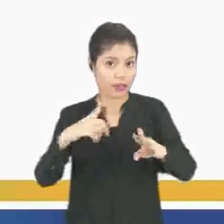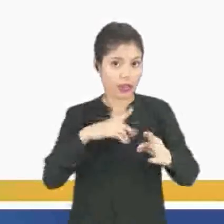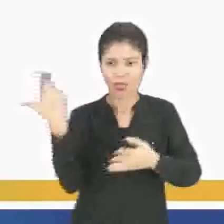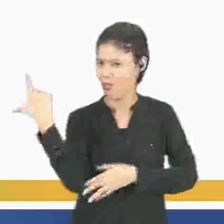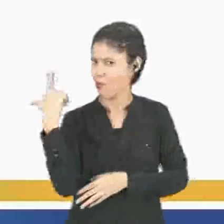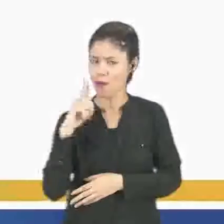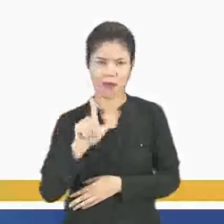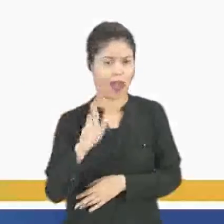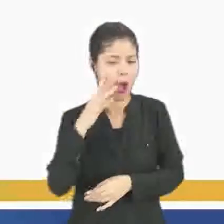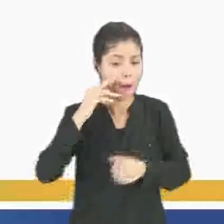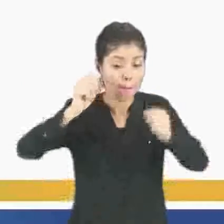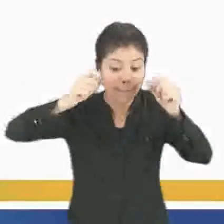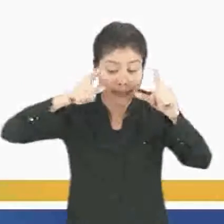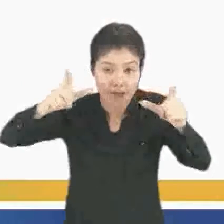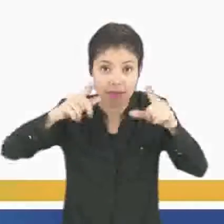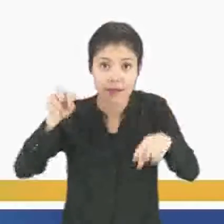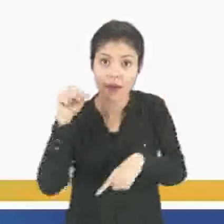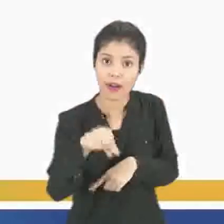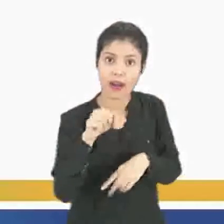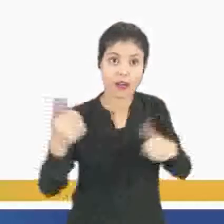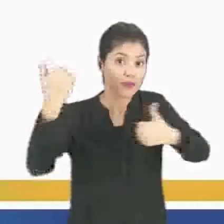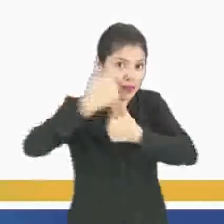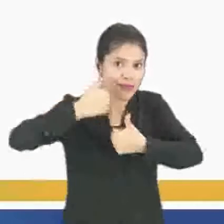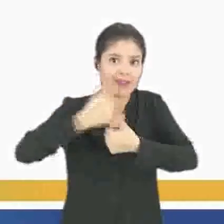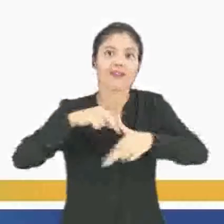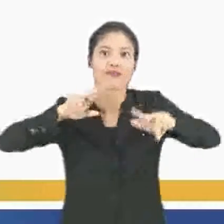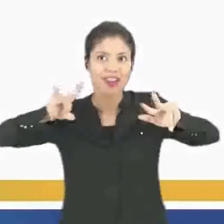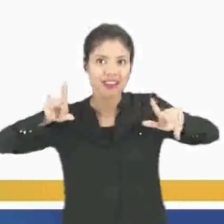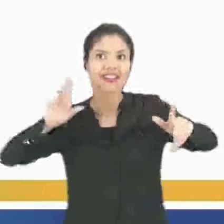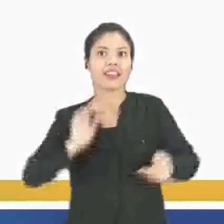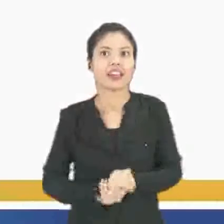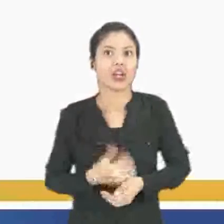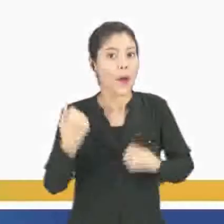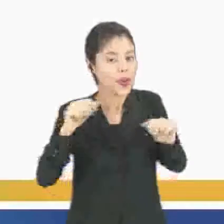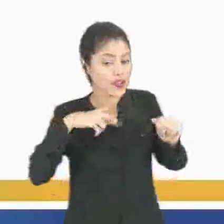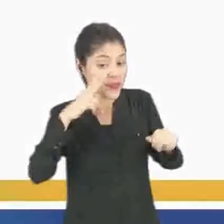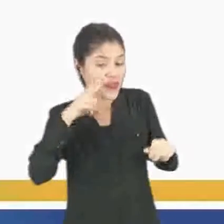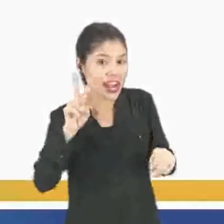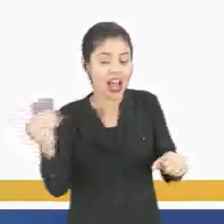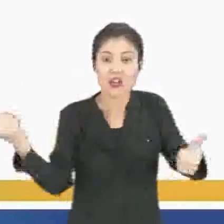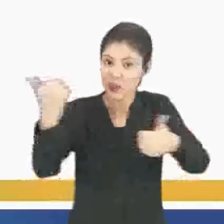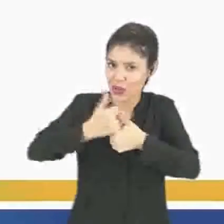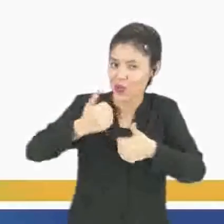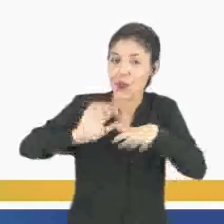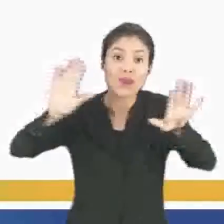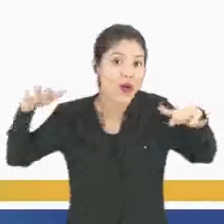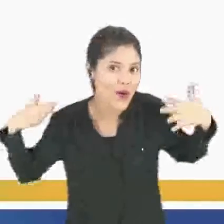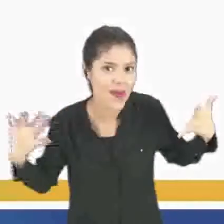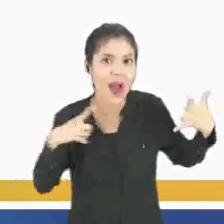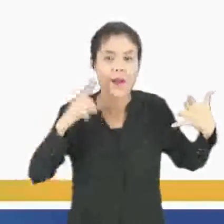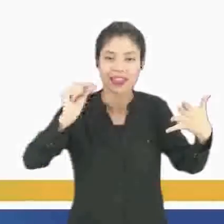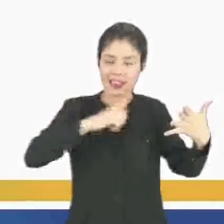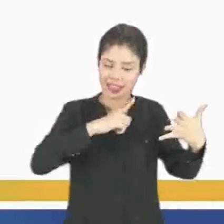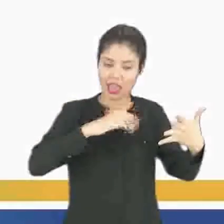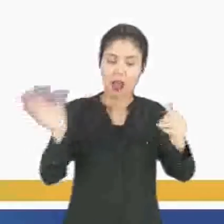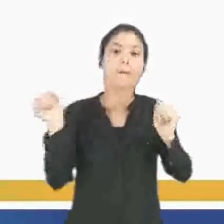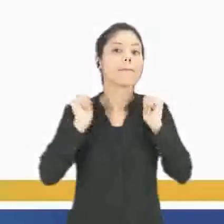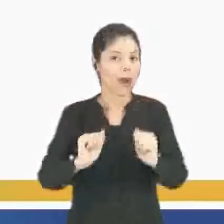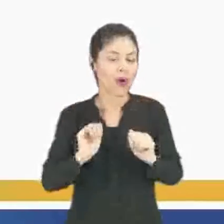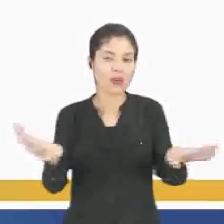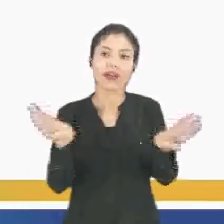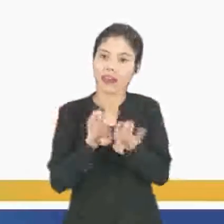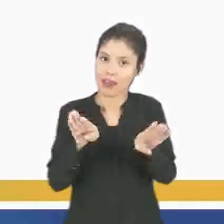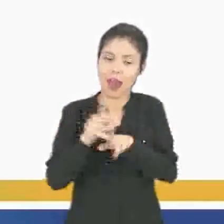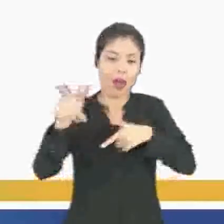não consegui observar aqui na substituição. Então, eu tenho que ver quem é que eu vou substituir para que a gente realmente